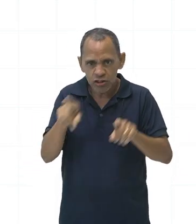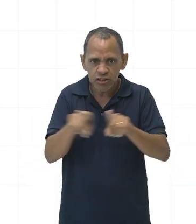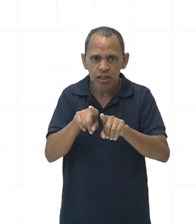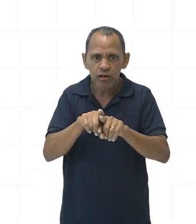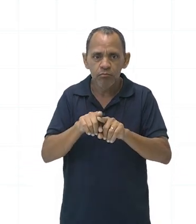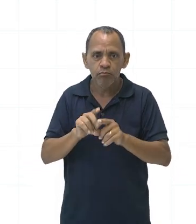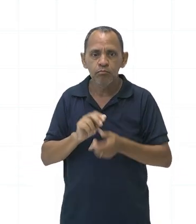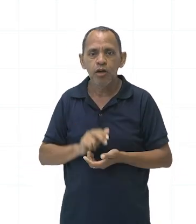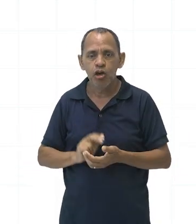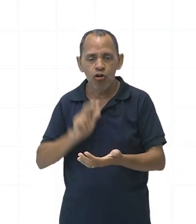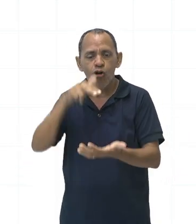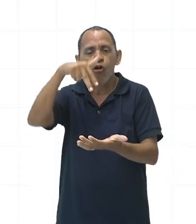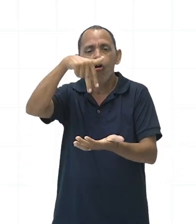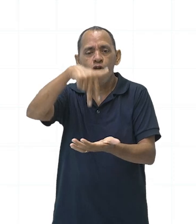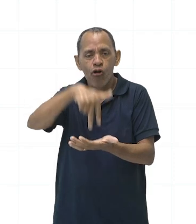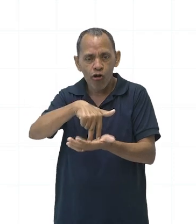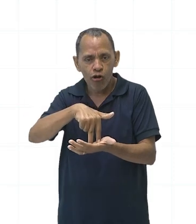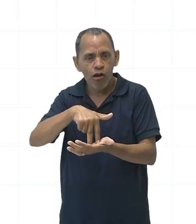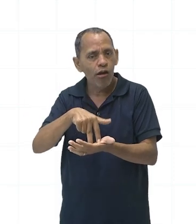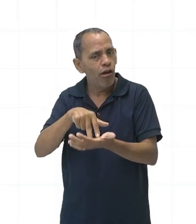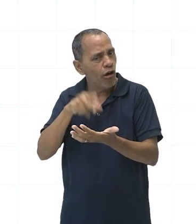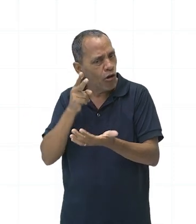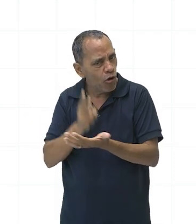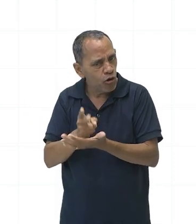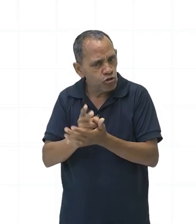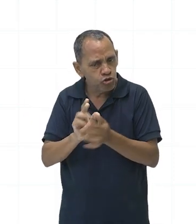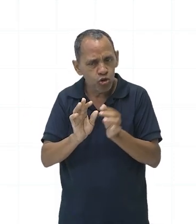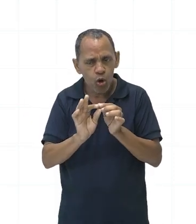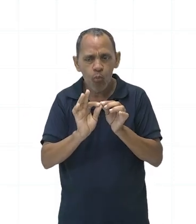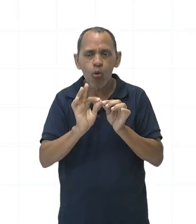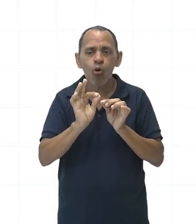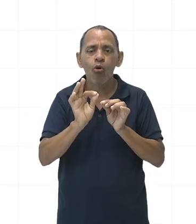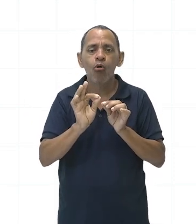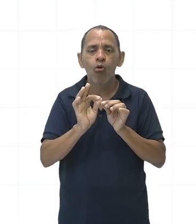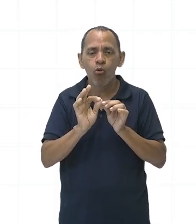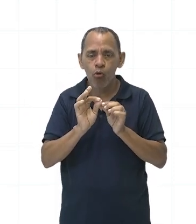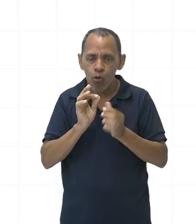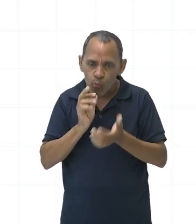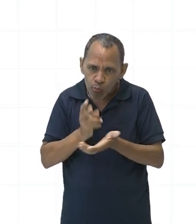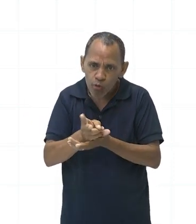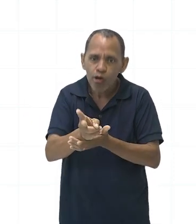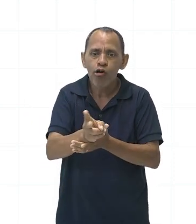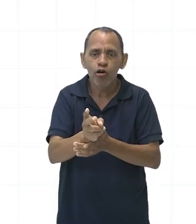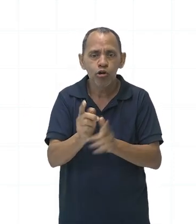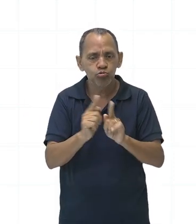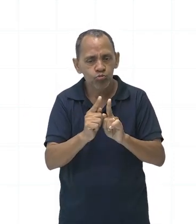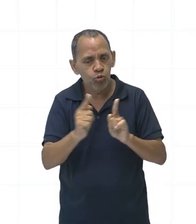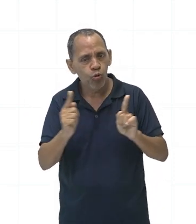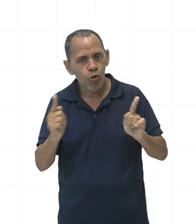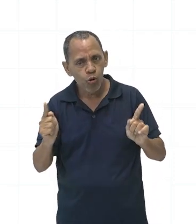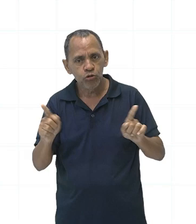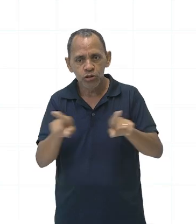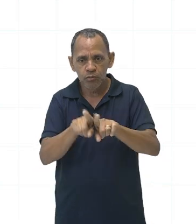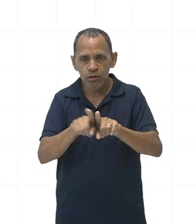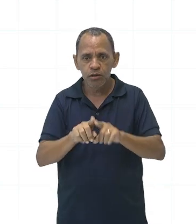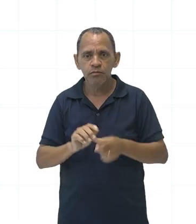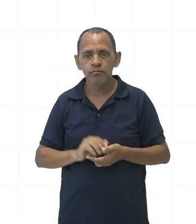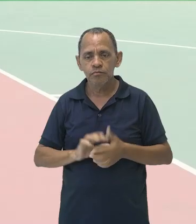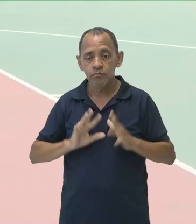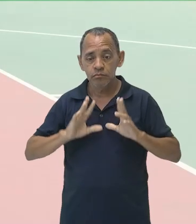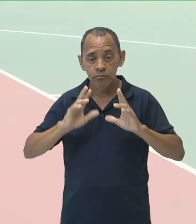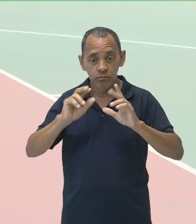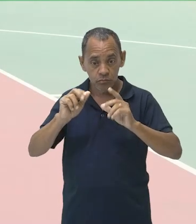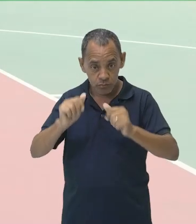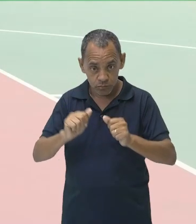em pé de forma prolongada, dentre outros, tá? Então, tudo isso são causas para